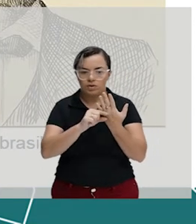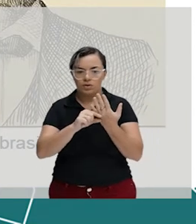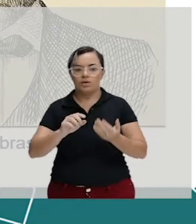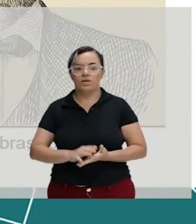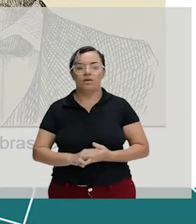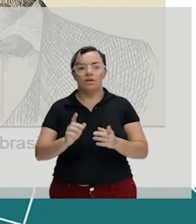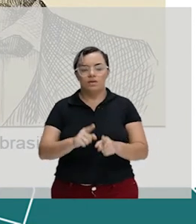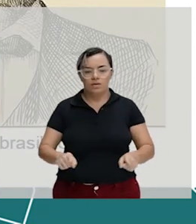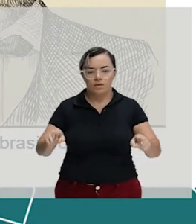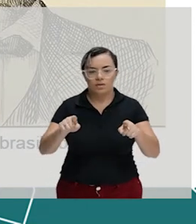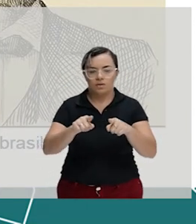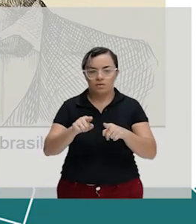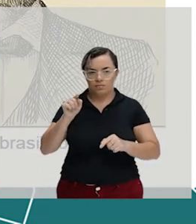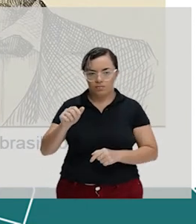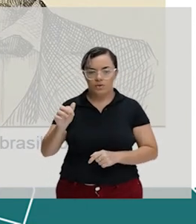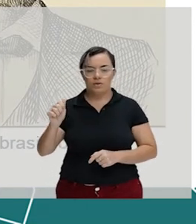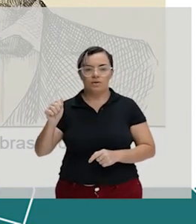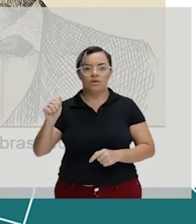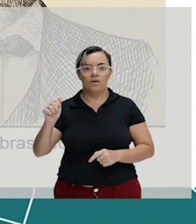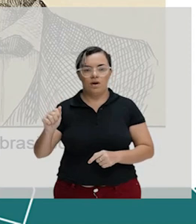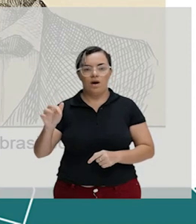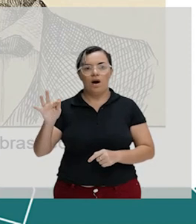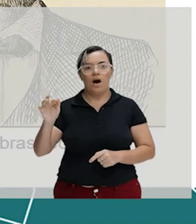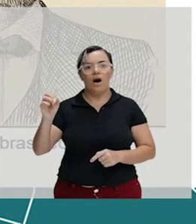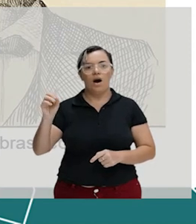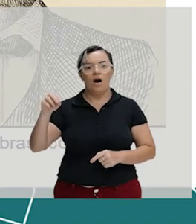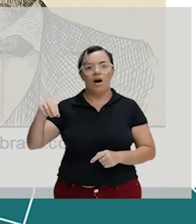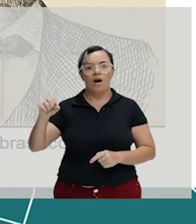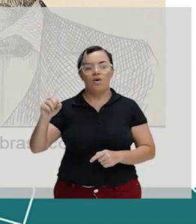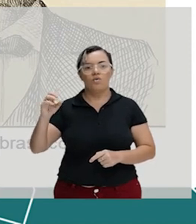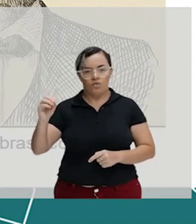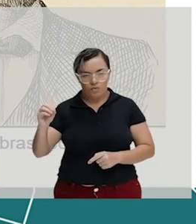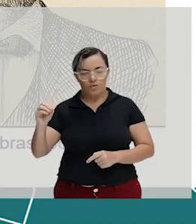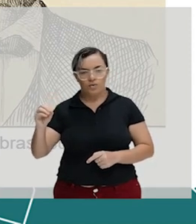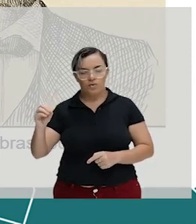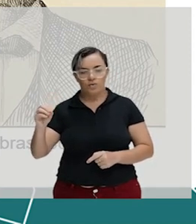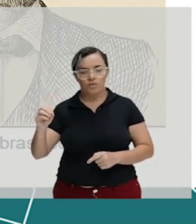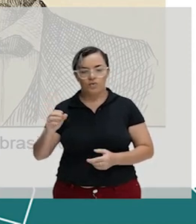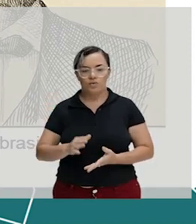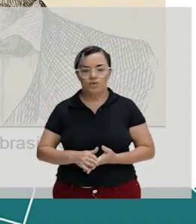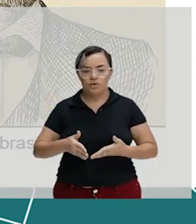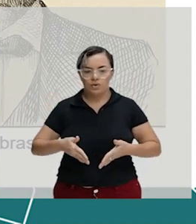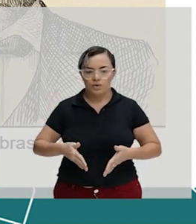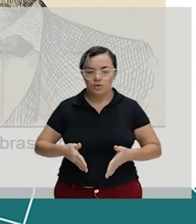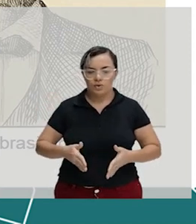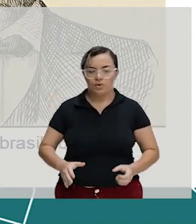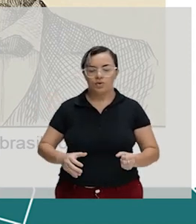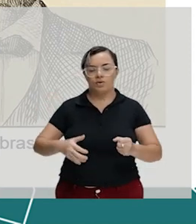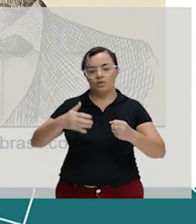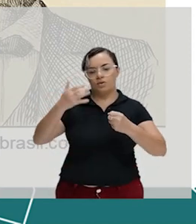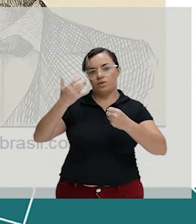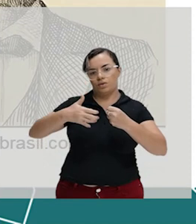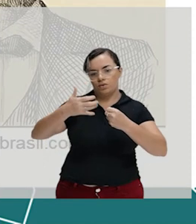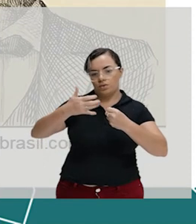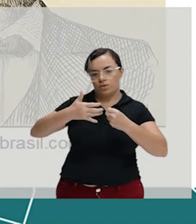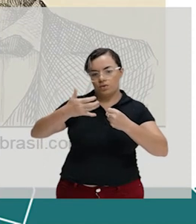Guimarães tá ele nasceu em Ouro Preto eu cito eles dois lá na aula na na poesia portuguesa é impossível não falar